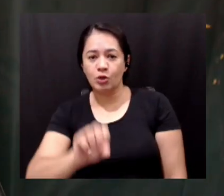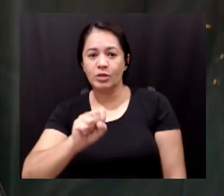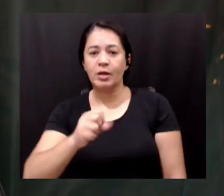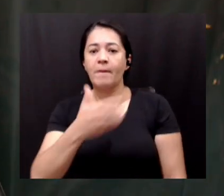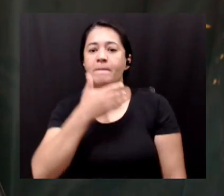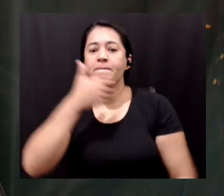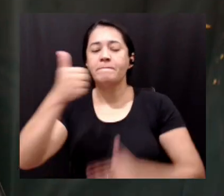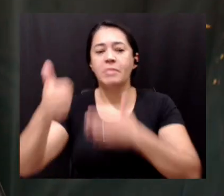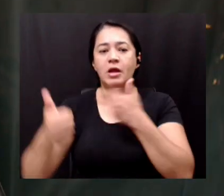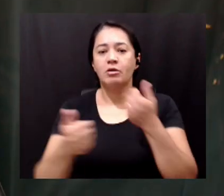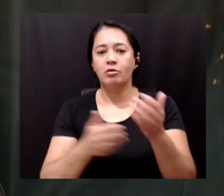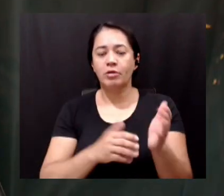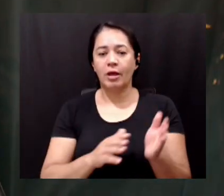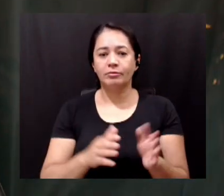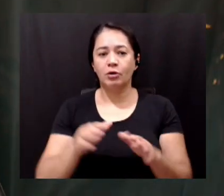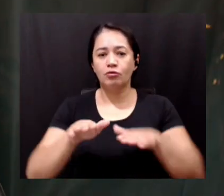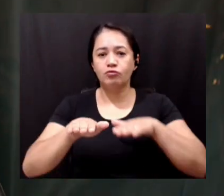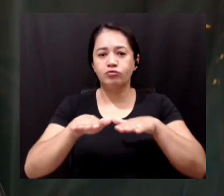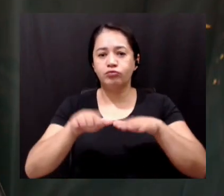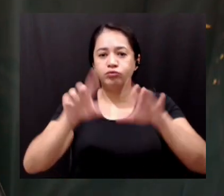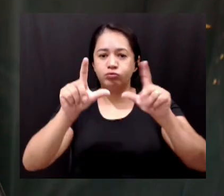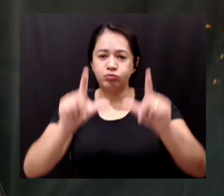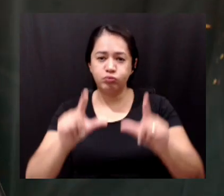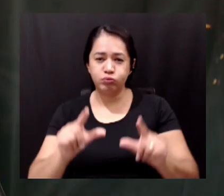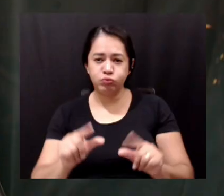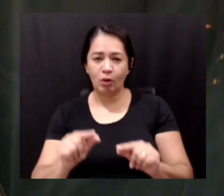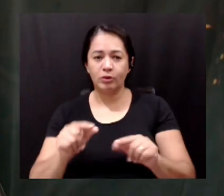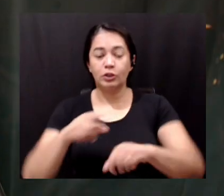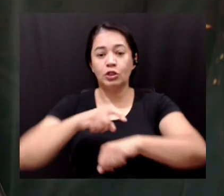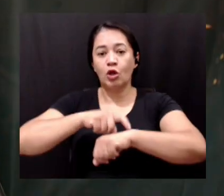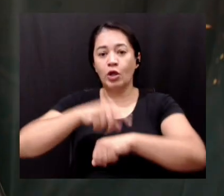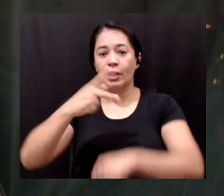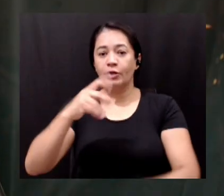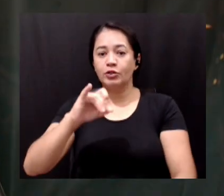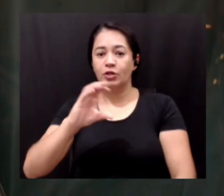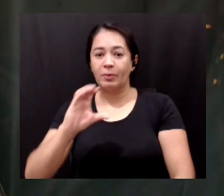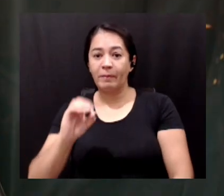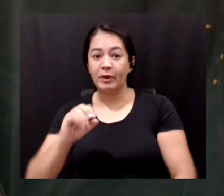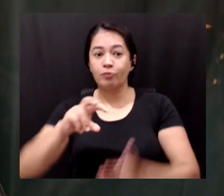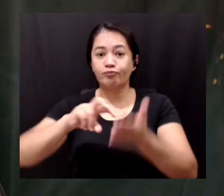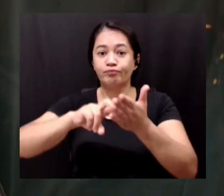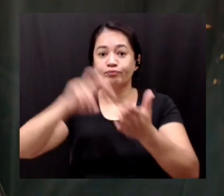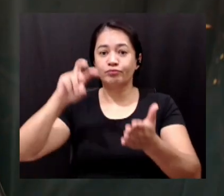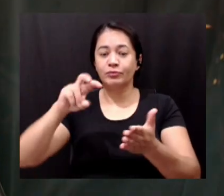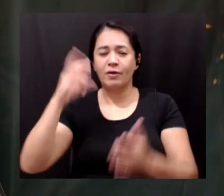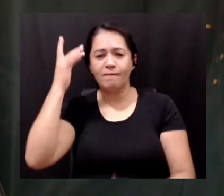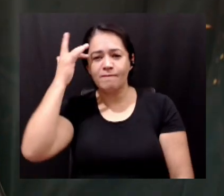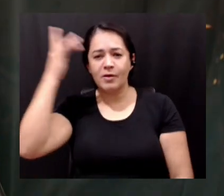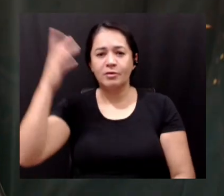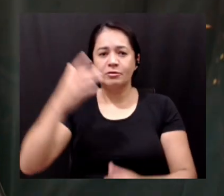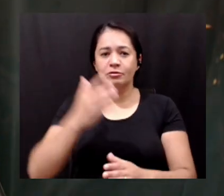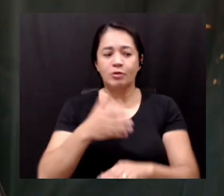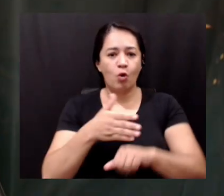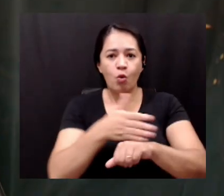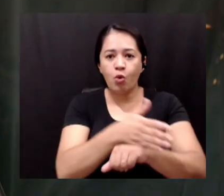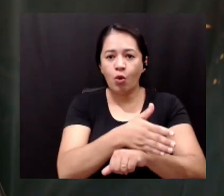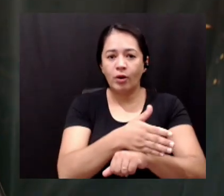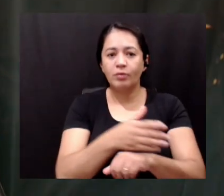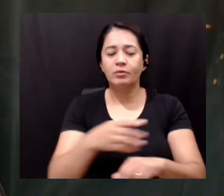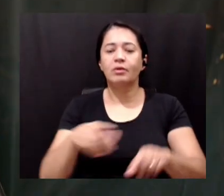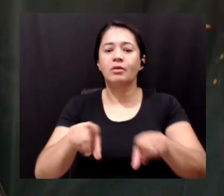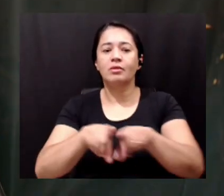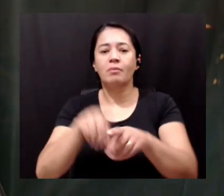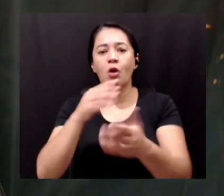reduzir os congestionamentos no horário de pico da manhã, facilitando a saída do condomínio. A operação iniciou hoje por volta